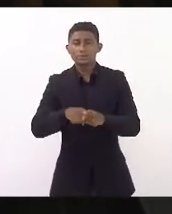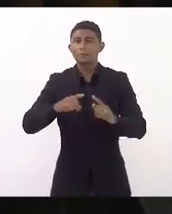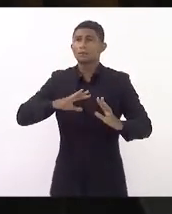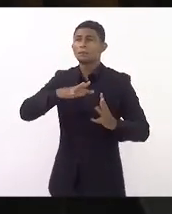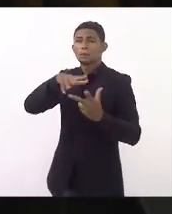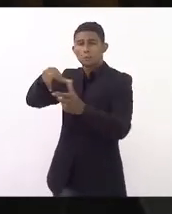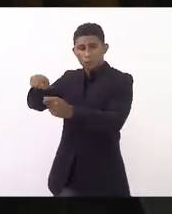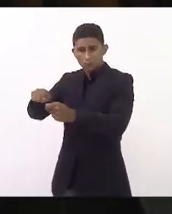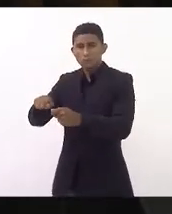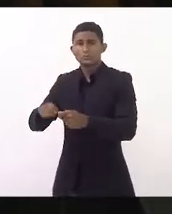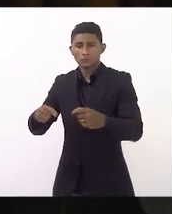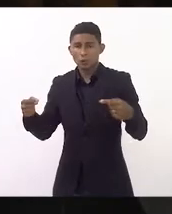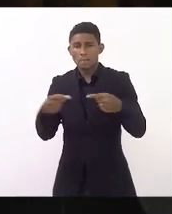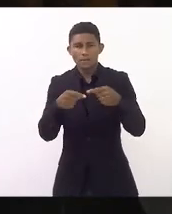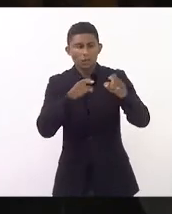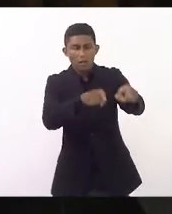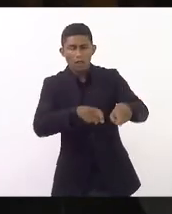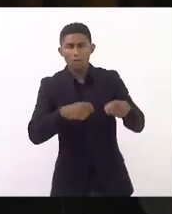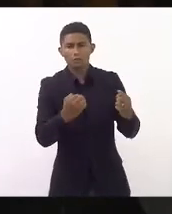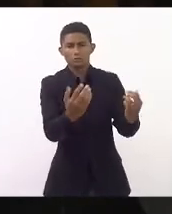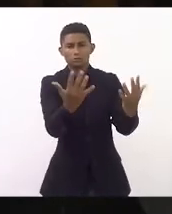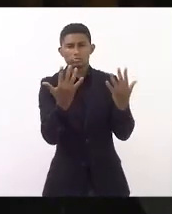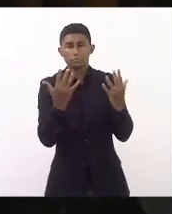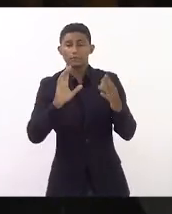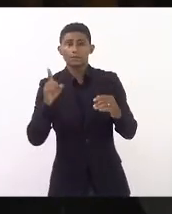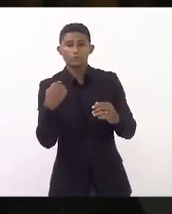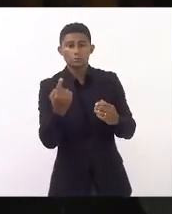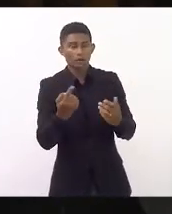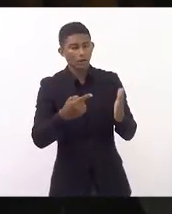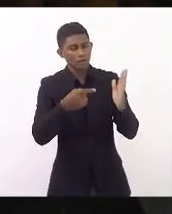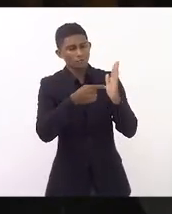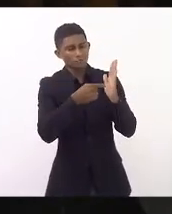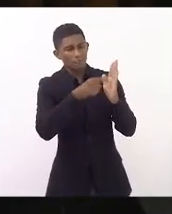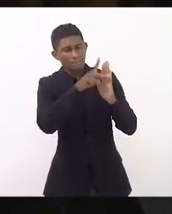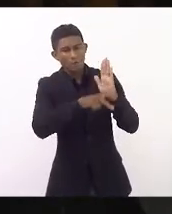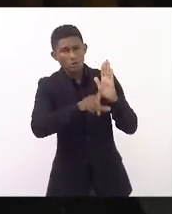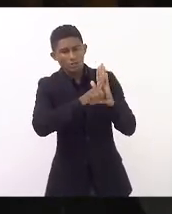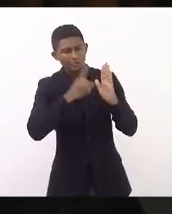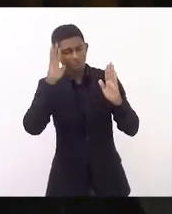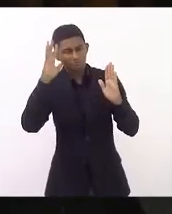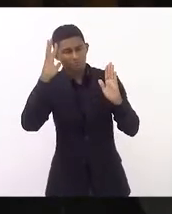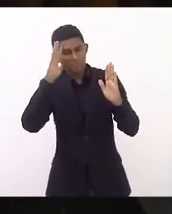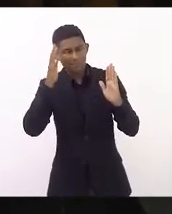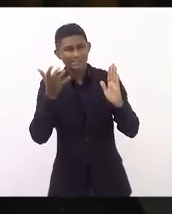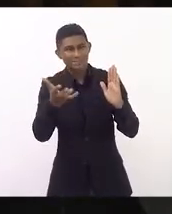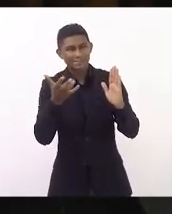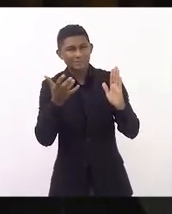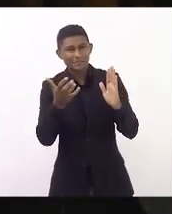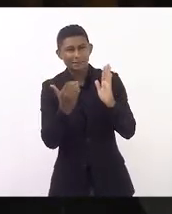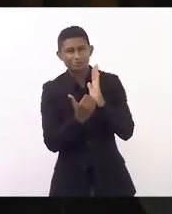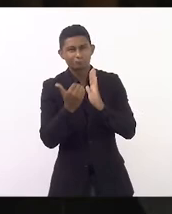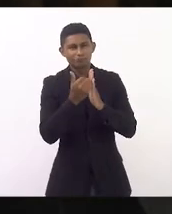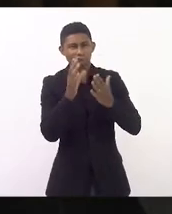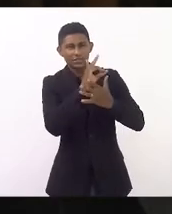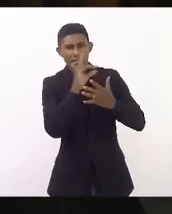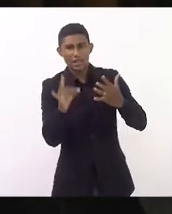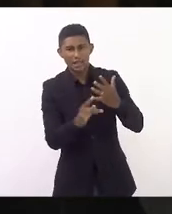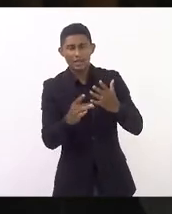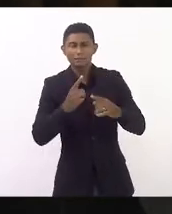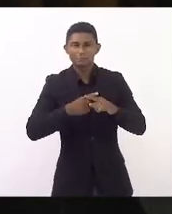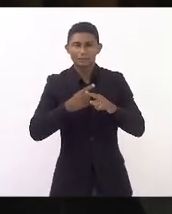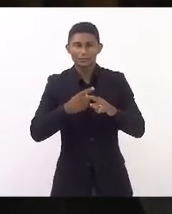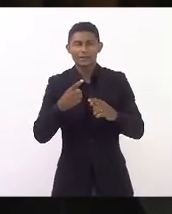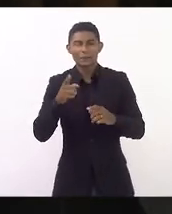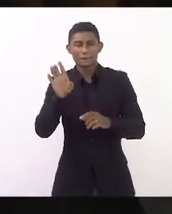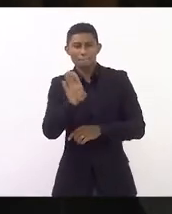e que a gente buscou aperfeiçoar, aprofundando a necessidade de uma interface ambiental entre esse debate dos fertilizantes,